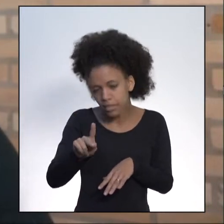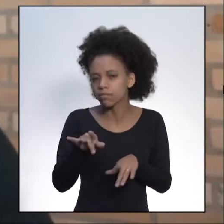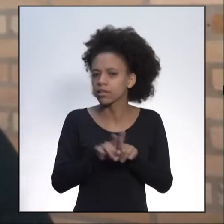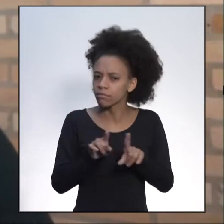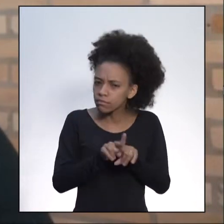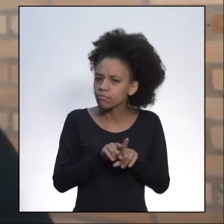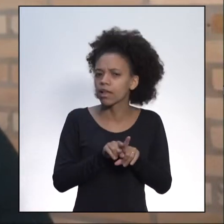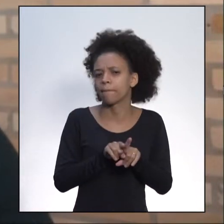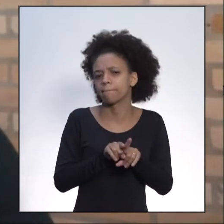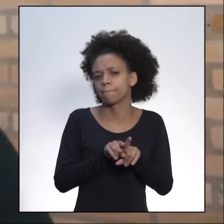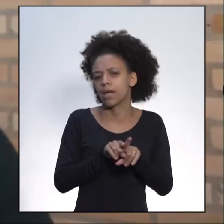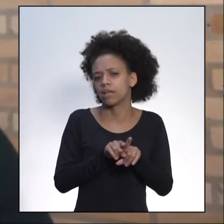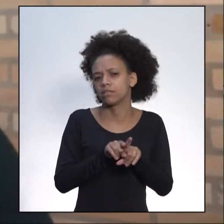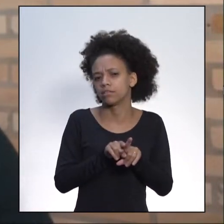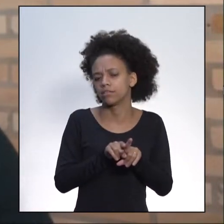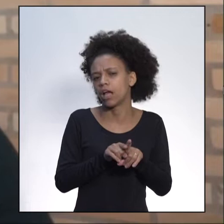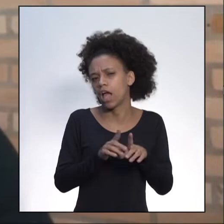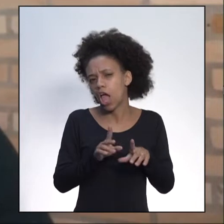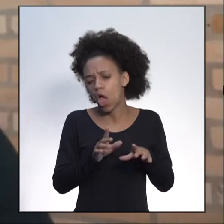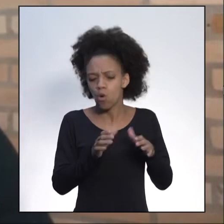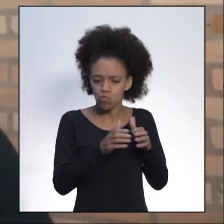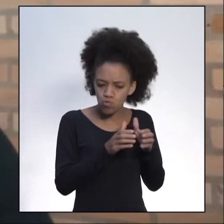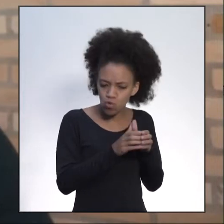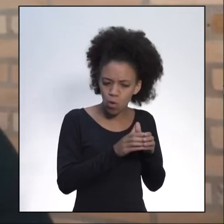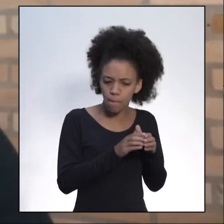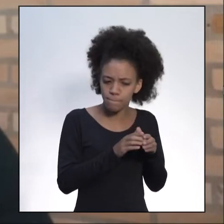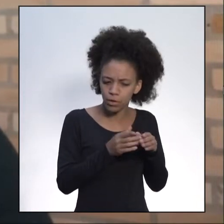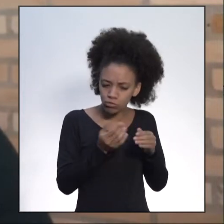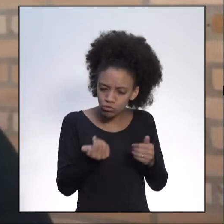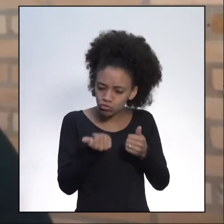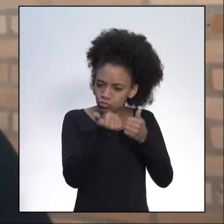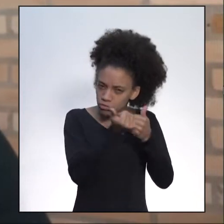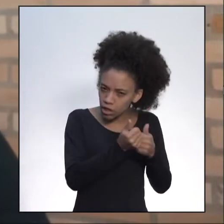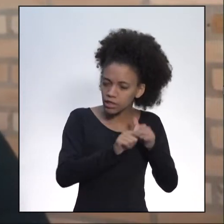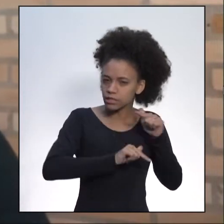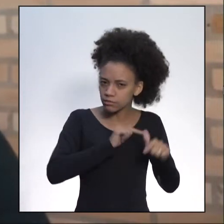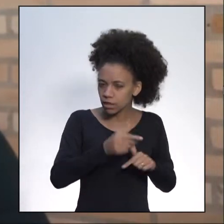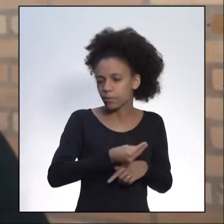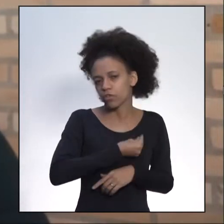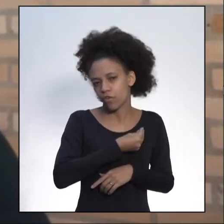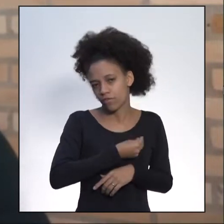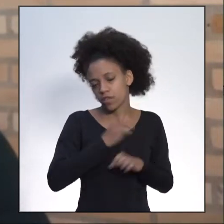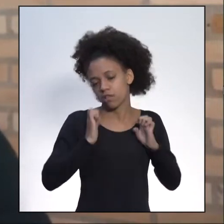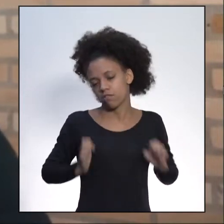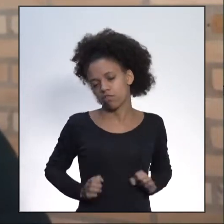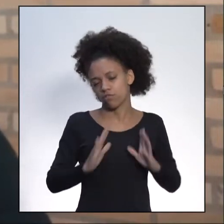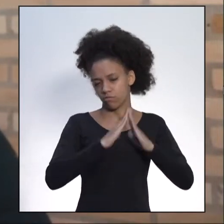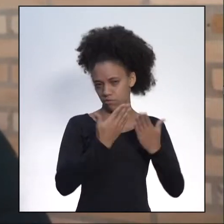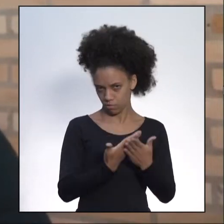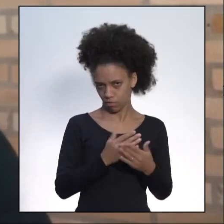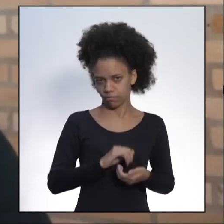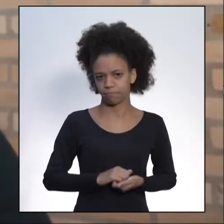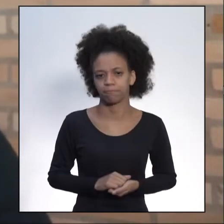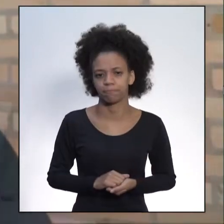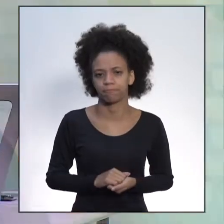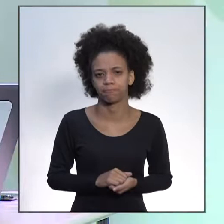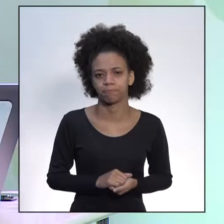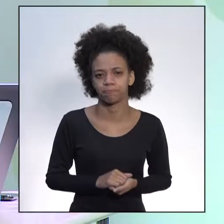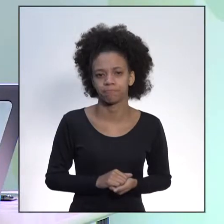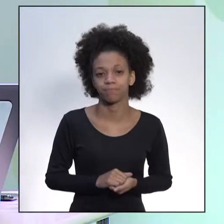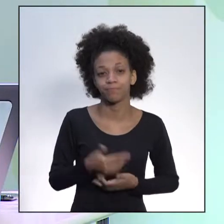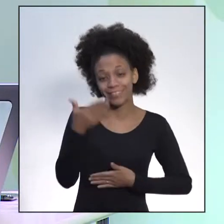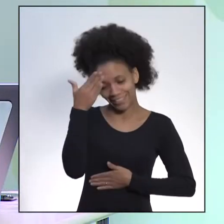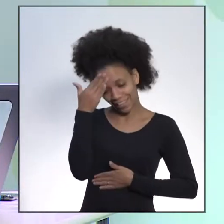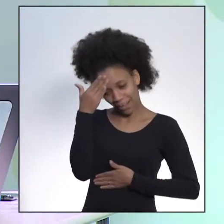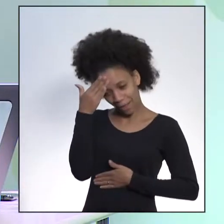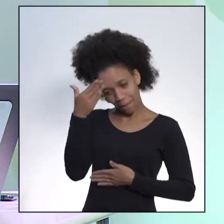é um grupo de assessoria e de formação que trabalha com a convivência ética na escola. Muito